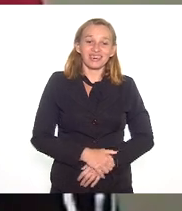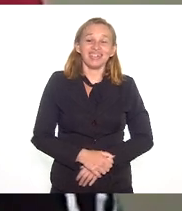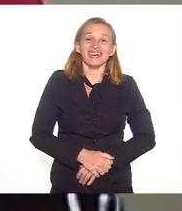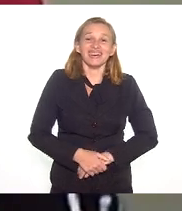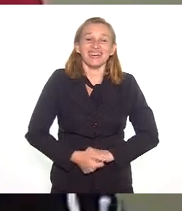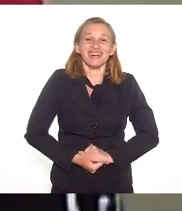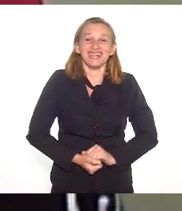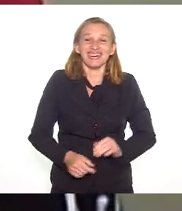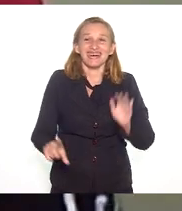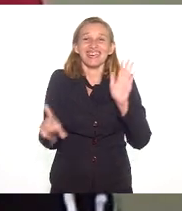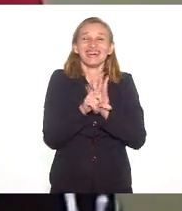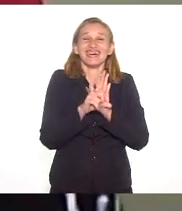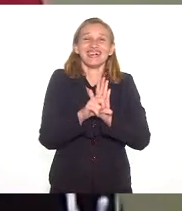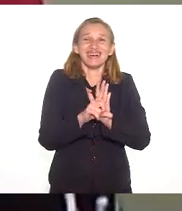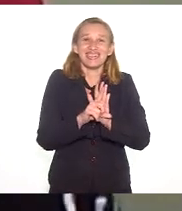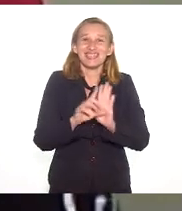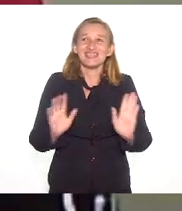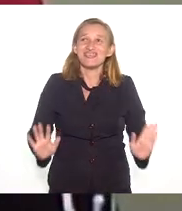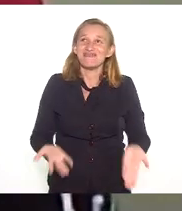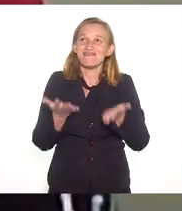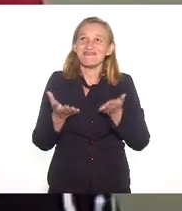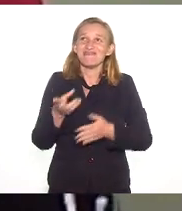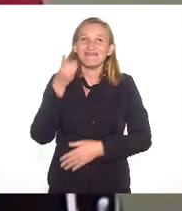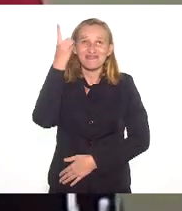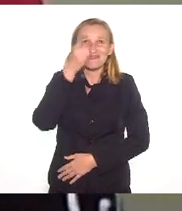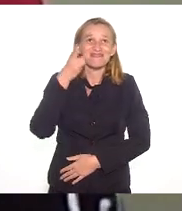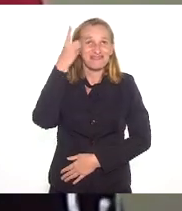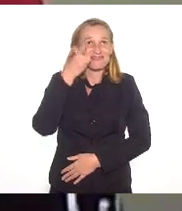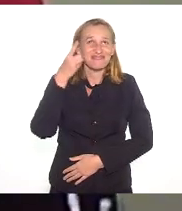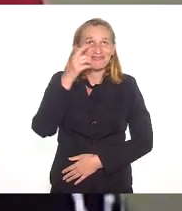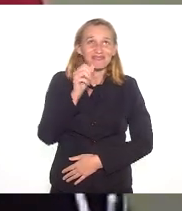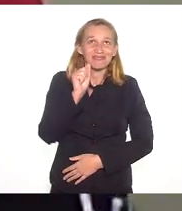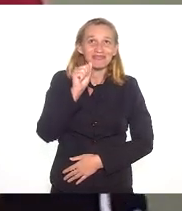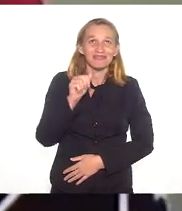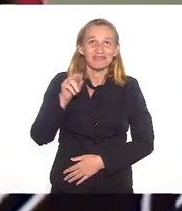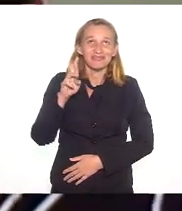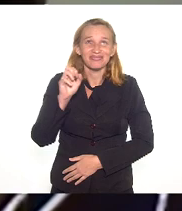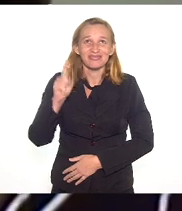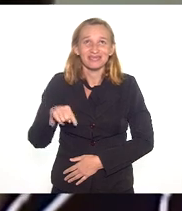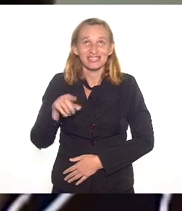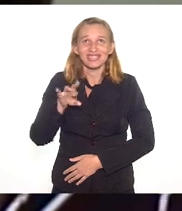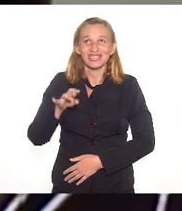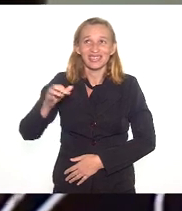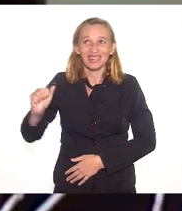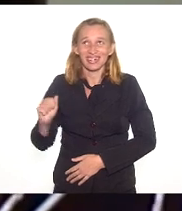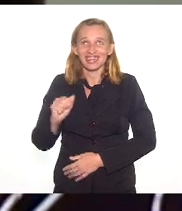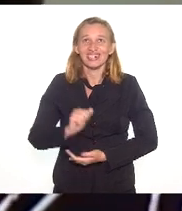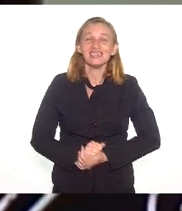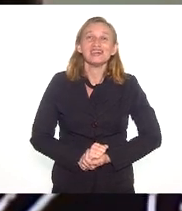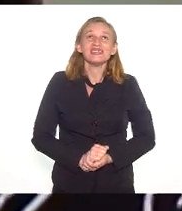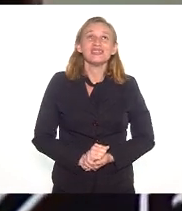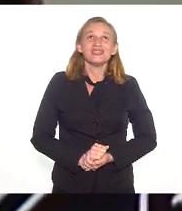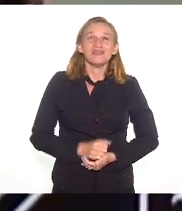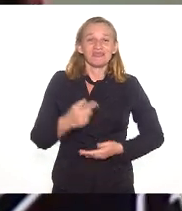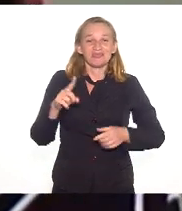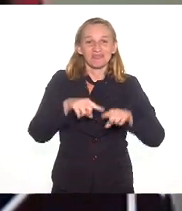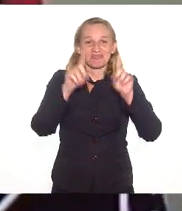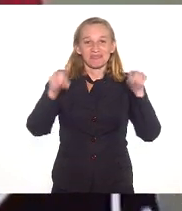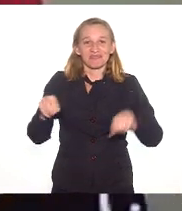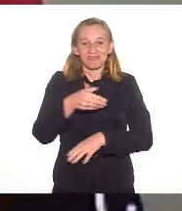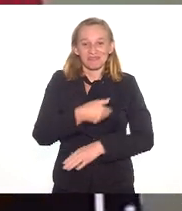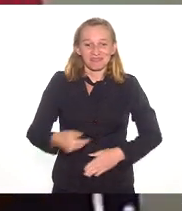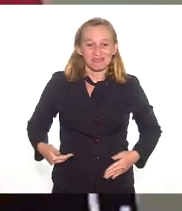é, inicialmente foi de iniciativa do deputado André Correia. E essa indenização para os servidores que não